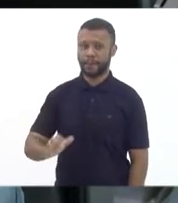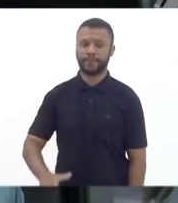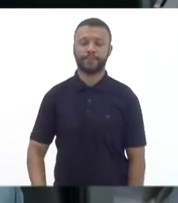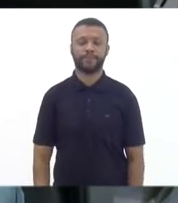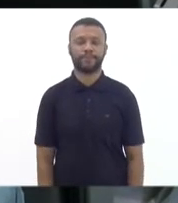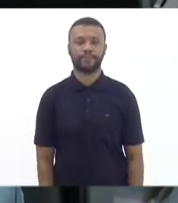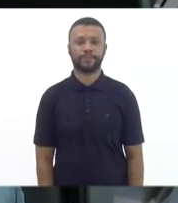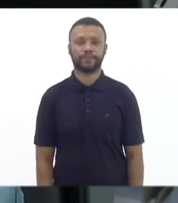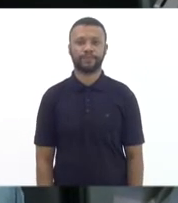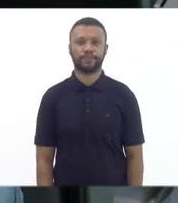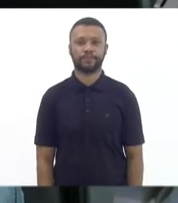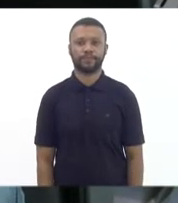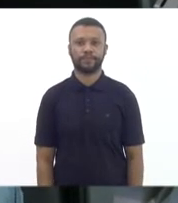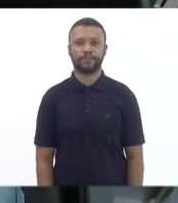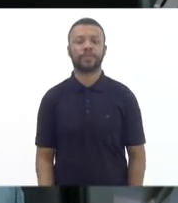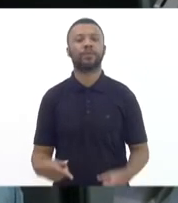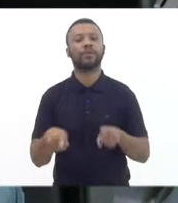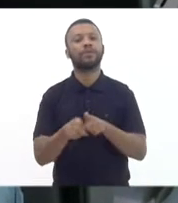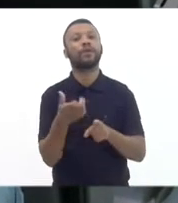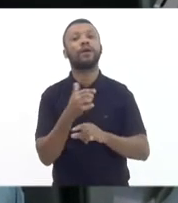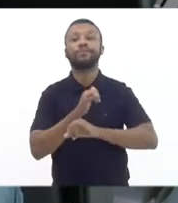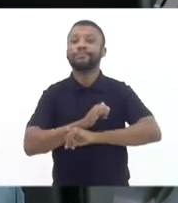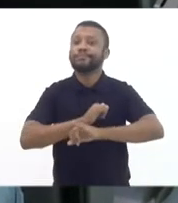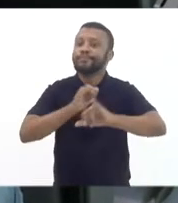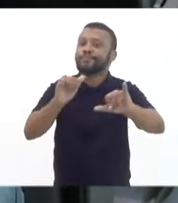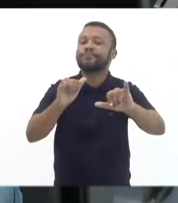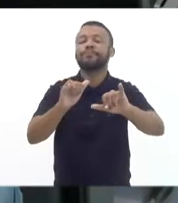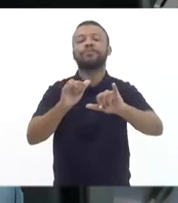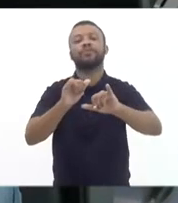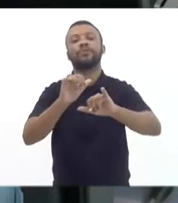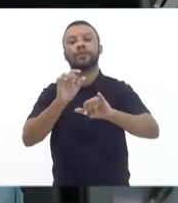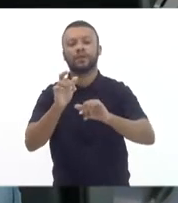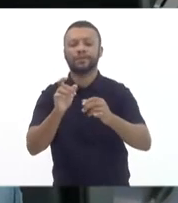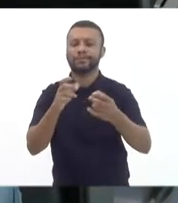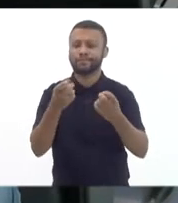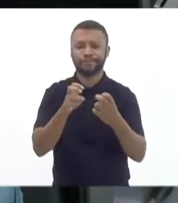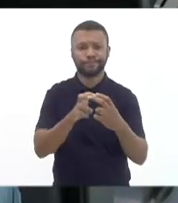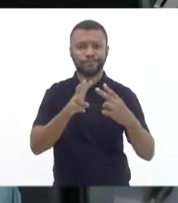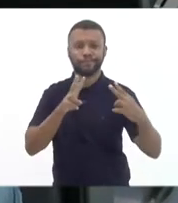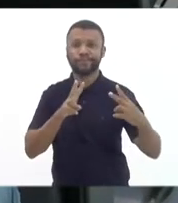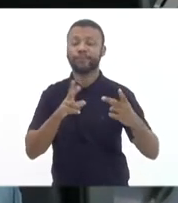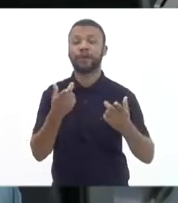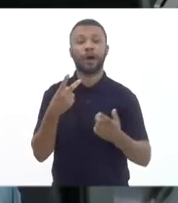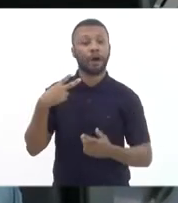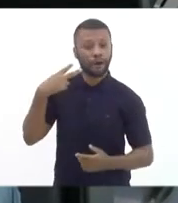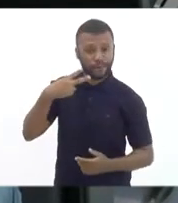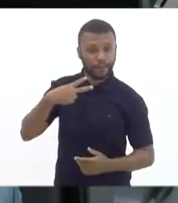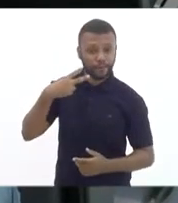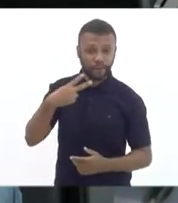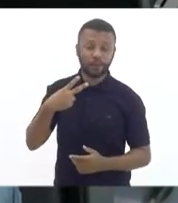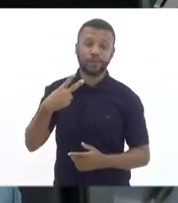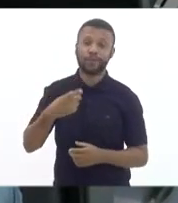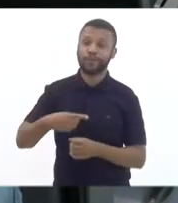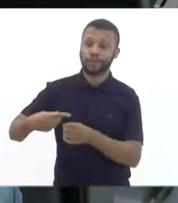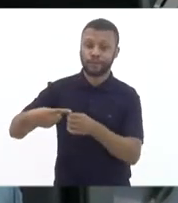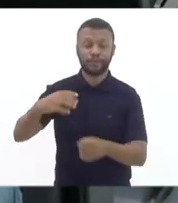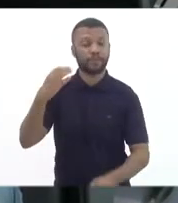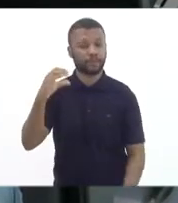Queria registrar também, remotamente, a presença do vereador de Niterói, Daniel Marques.